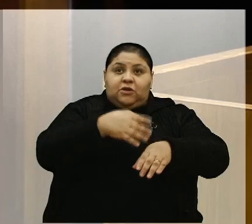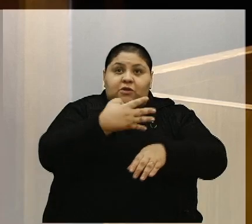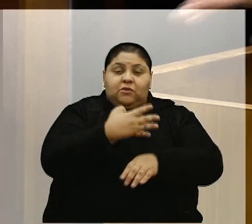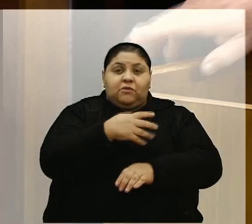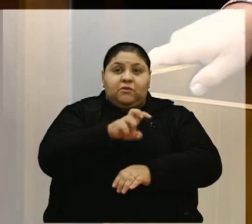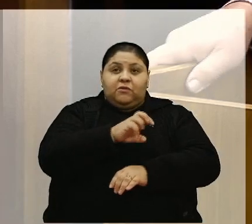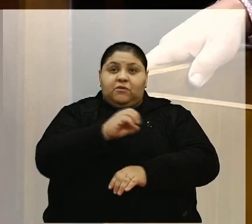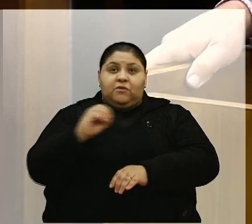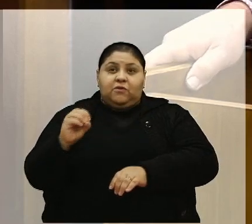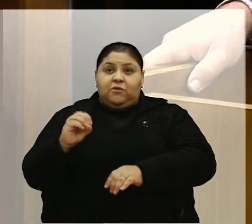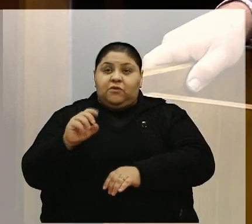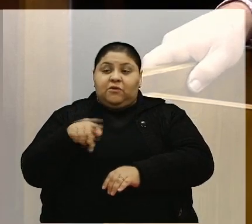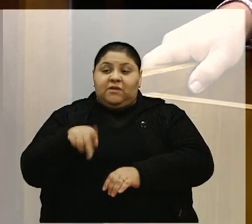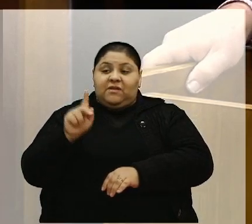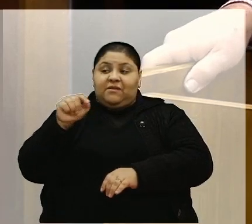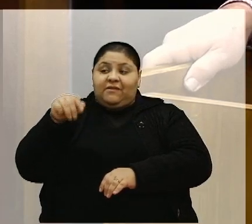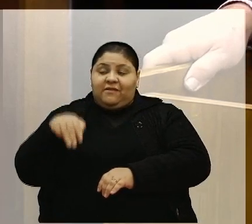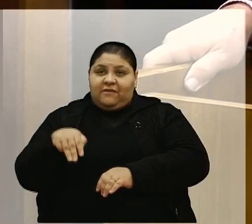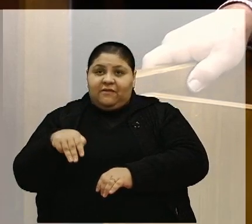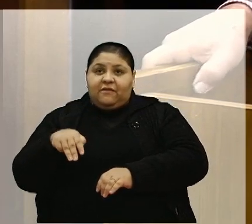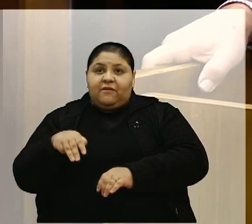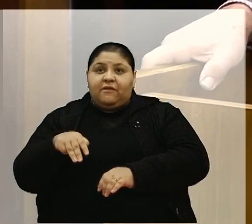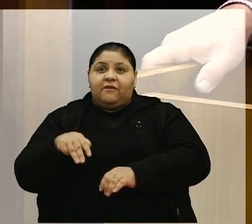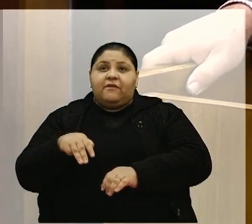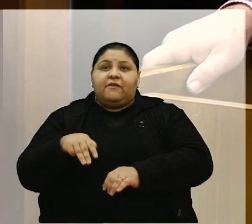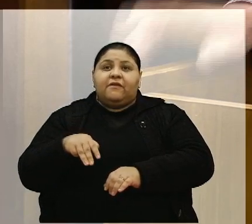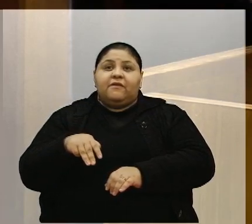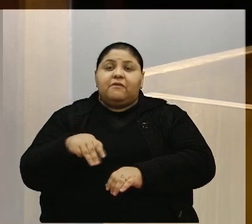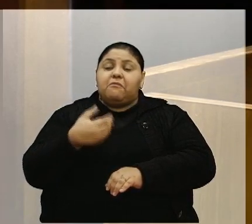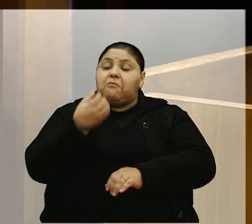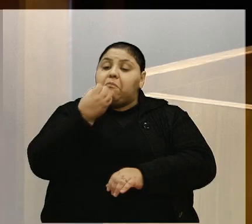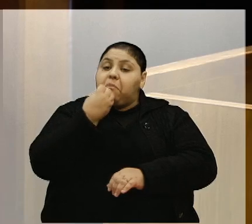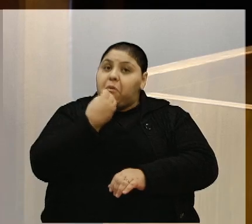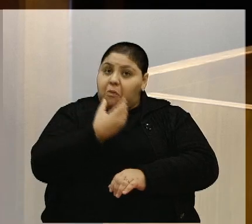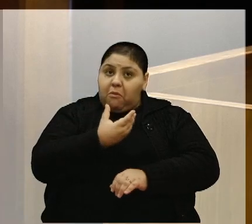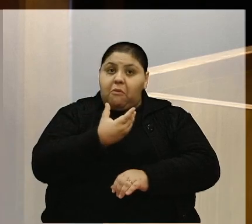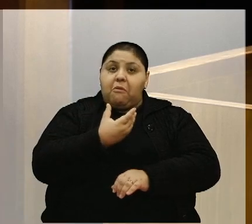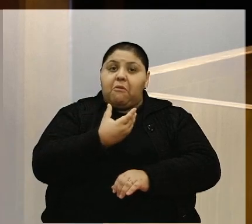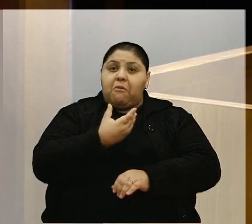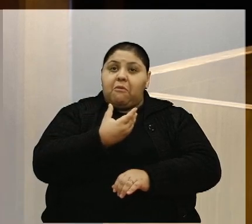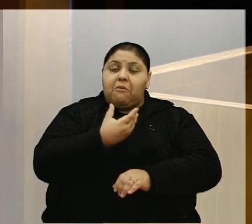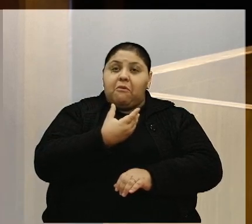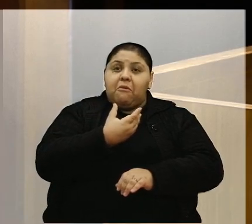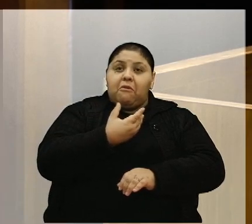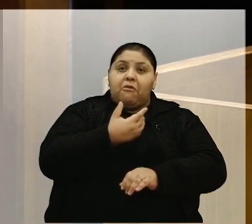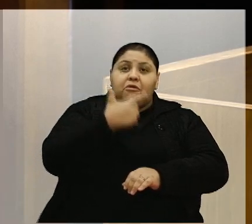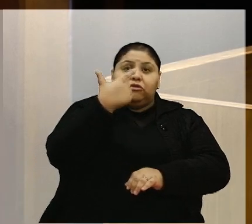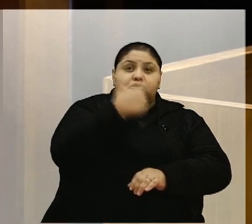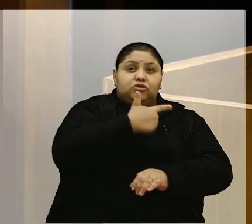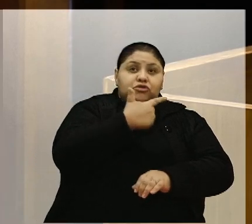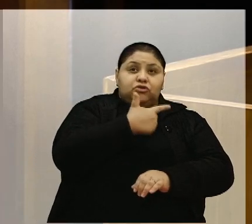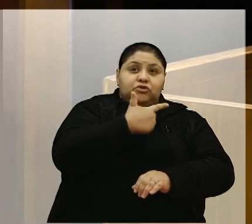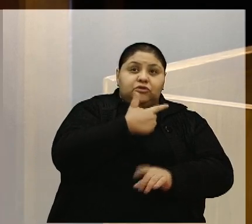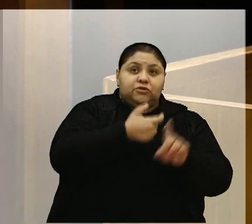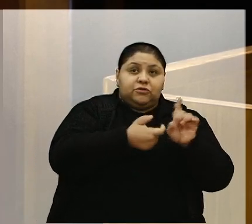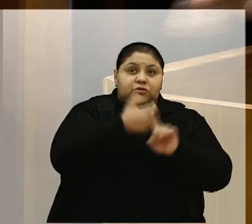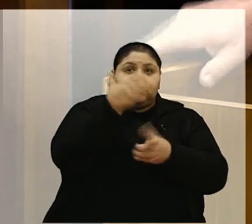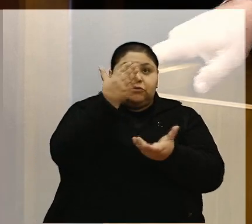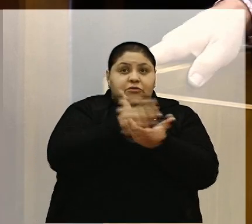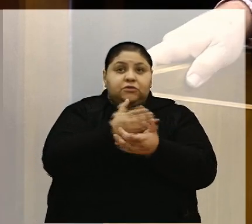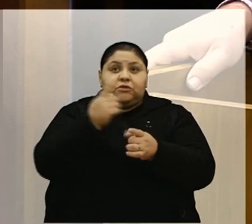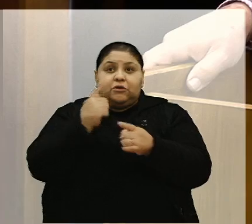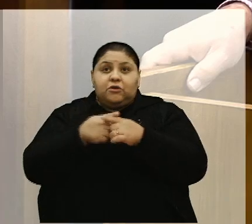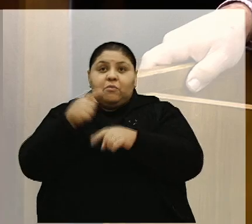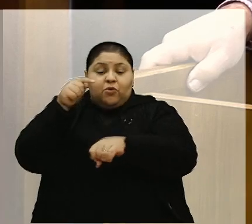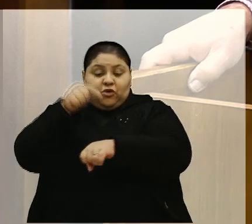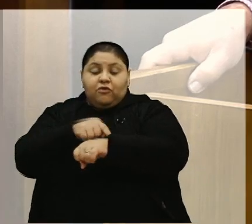temos de estrada em Caxias, estavam em boas condições em 2 meses e meio de trabalho, porque o tempo teria